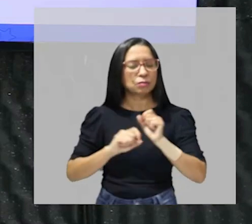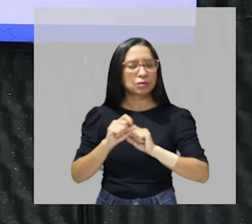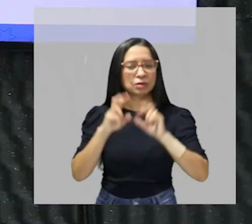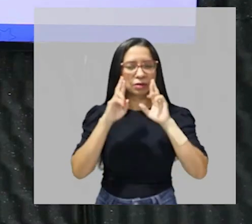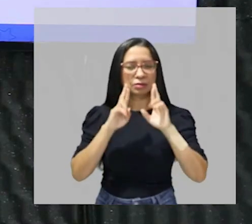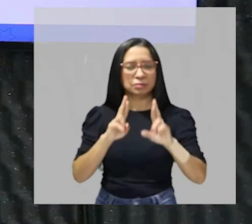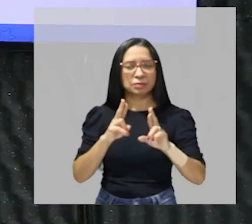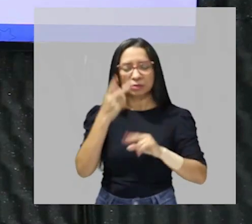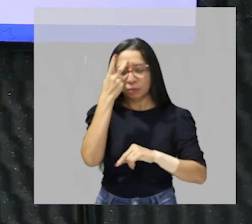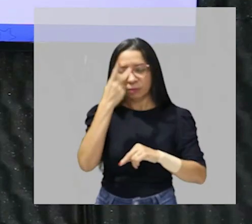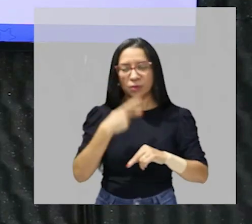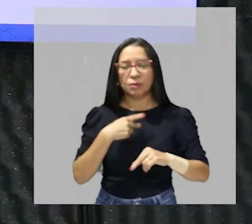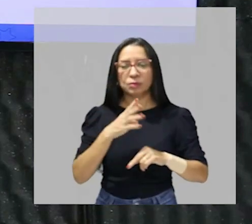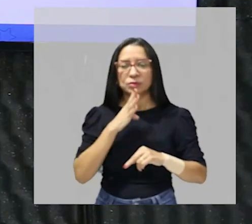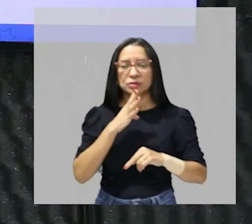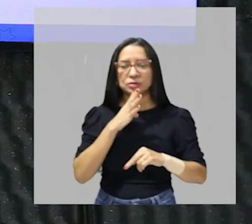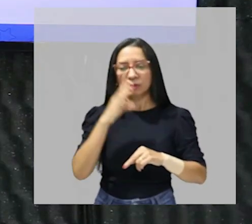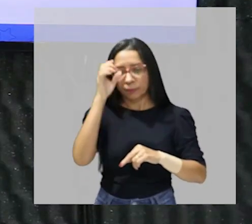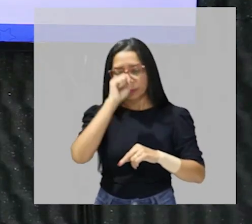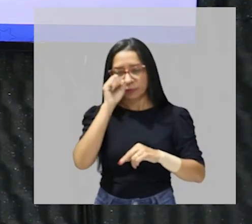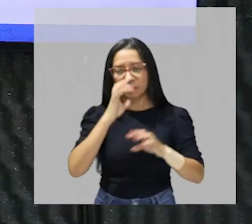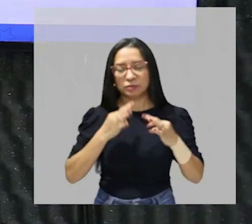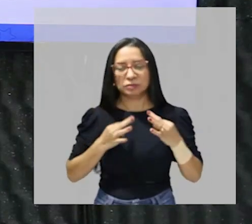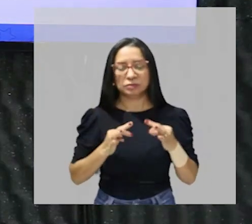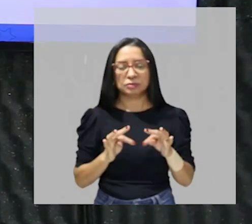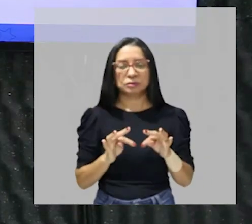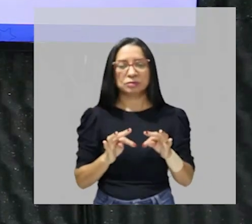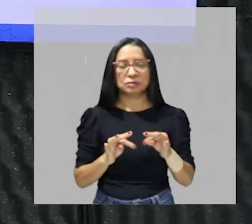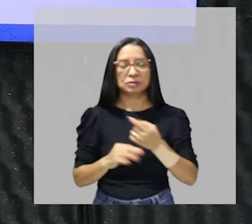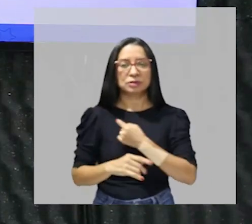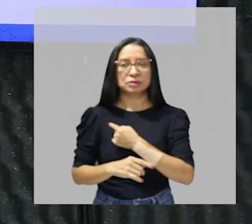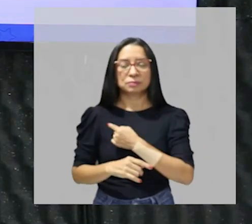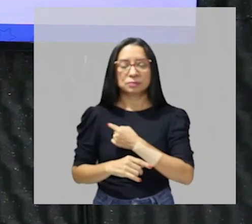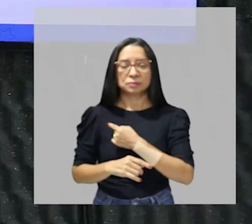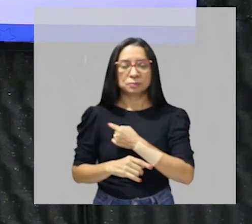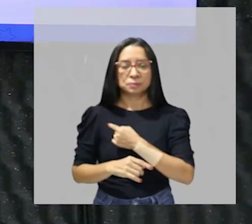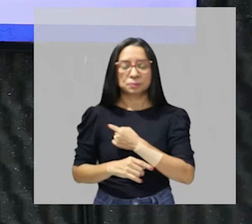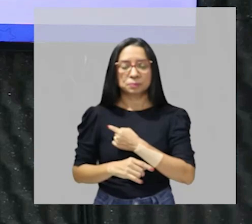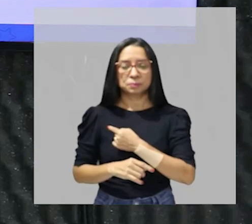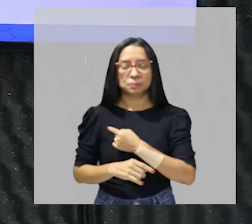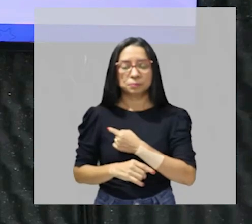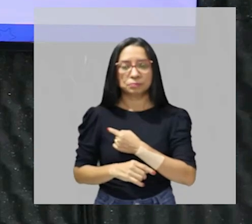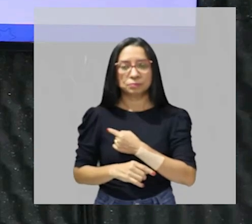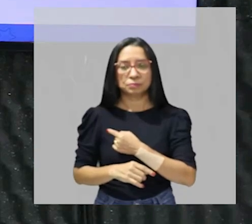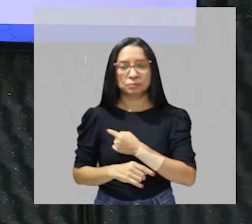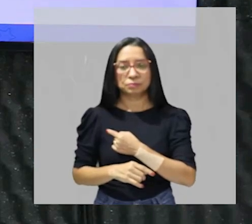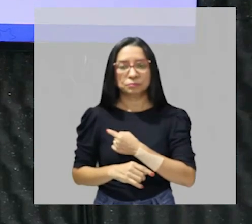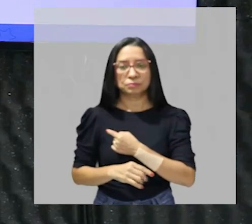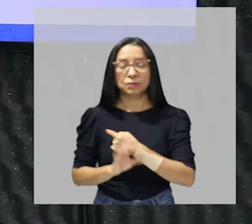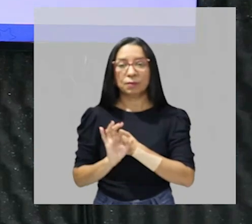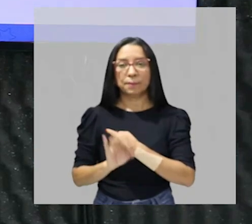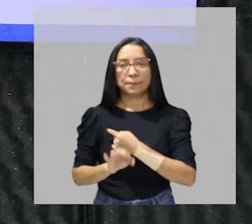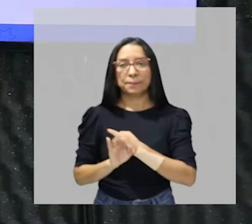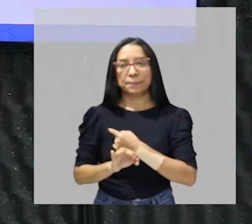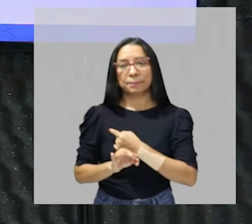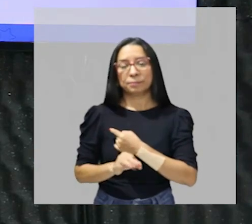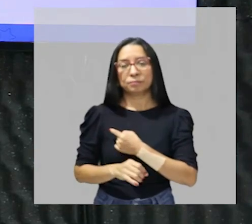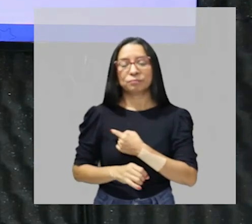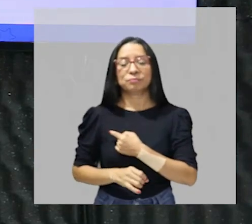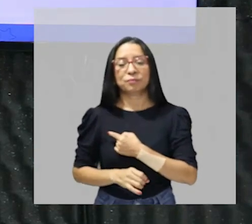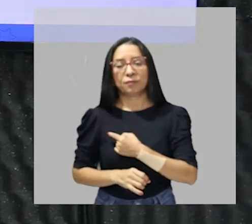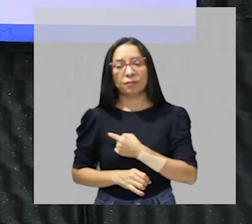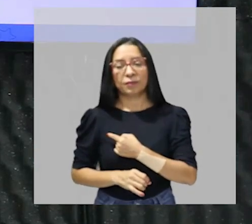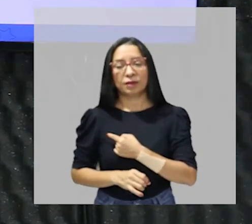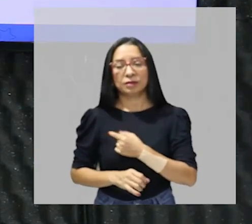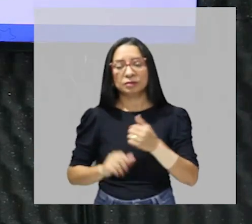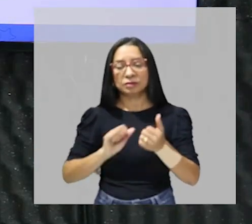autoconhecimento, tinha aprendizagem da técnica, que é uma arte marcial. Pronto. Então ali, eram